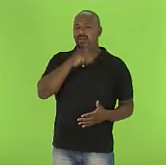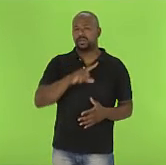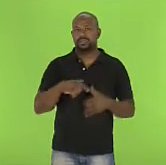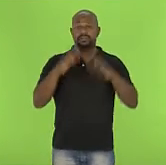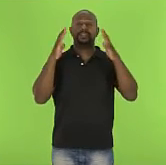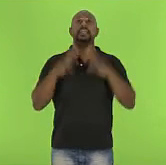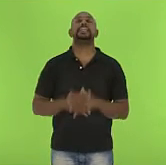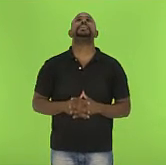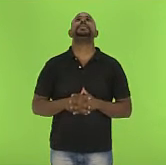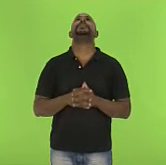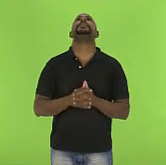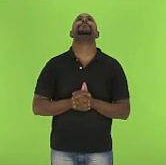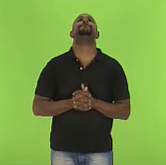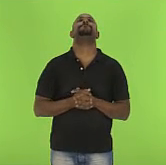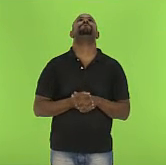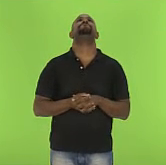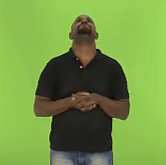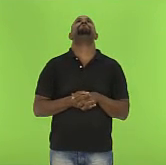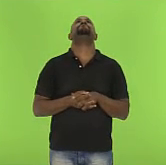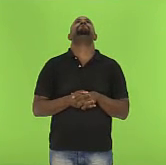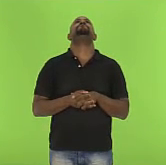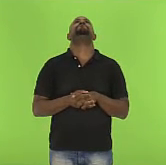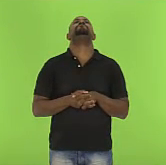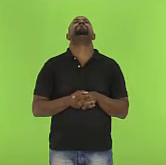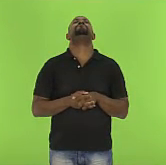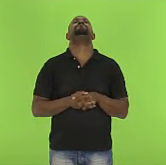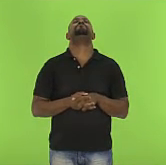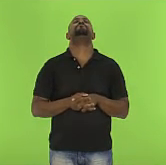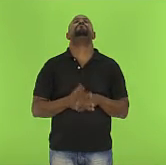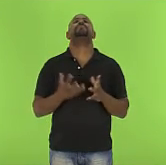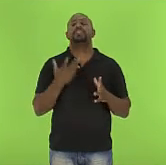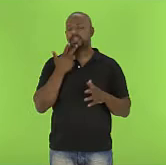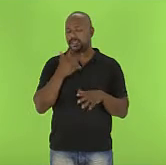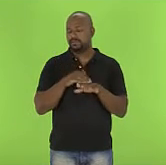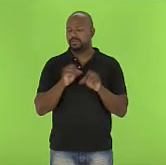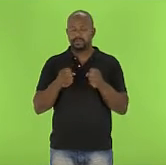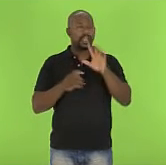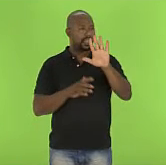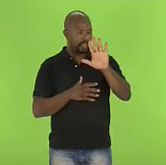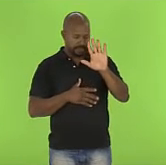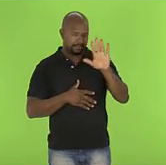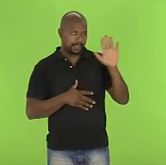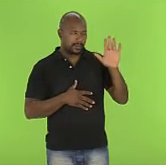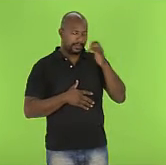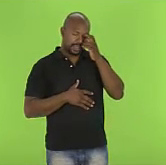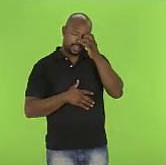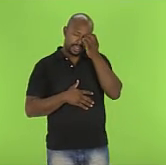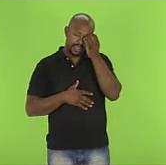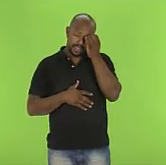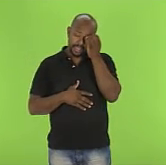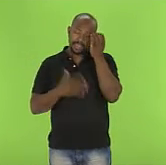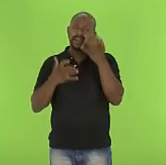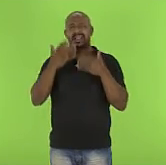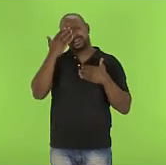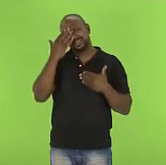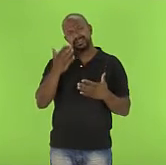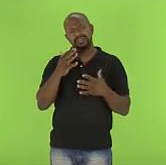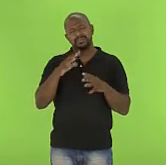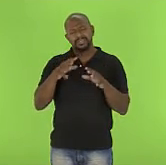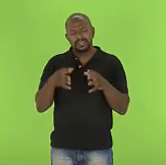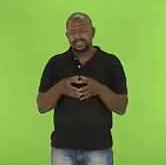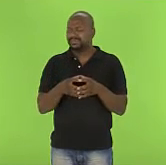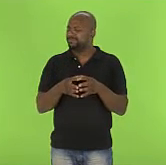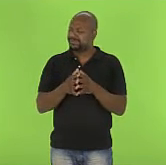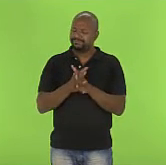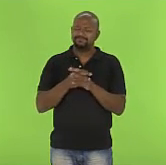coisa acontecer. E eu queria reforçar uma coisa. Fala. Pode falar. Queria agradecer a nossa